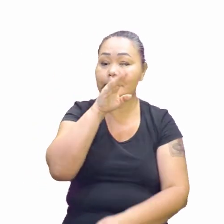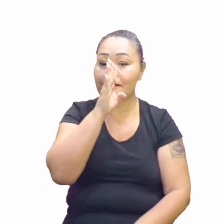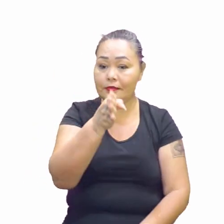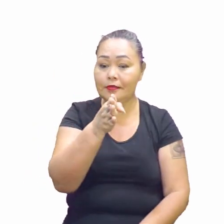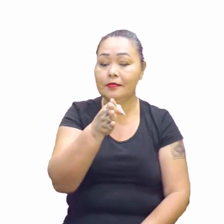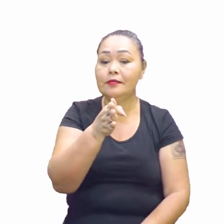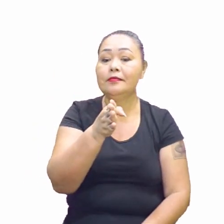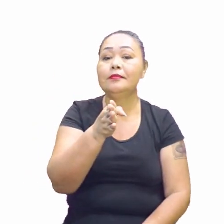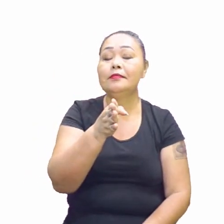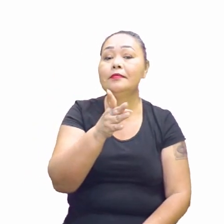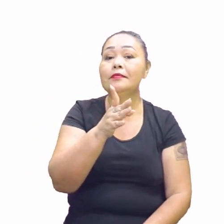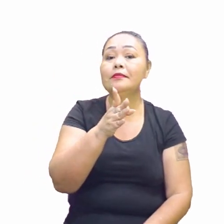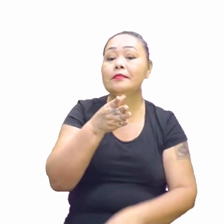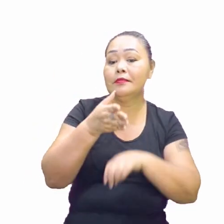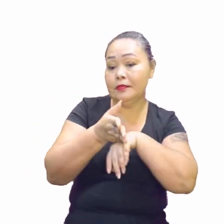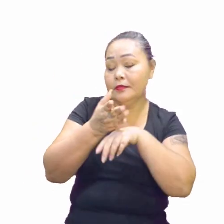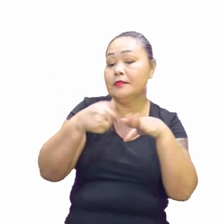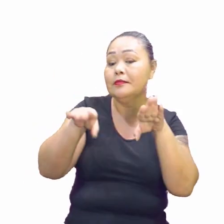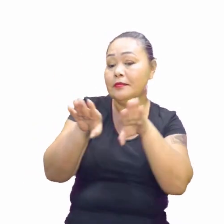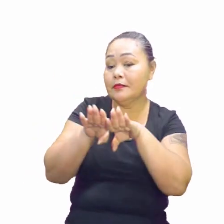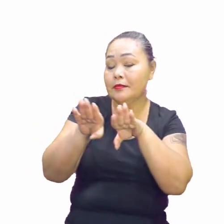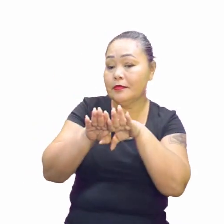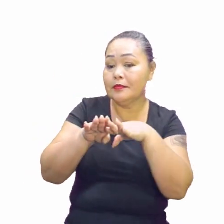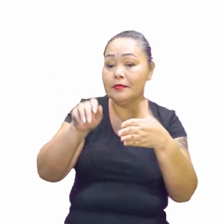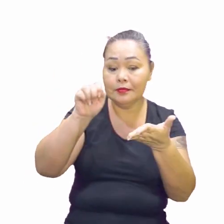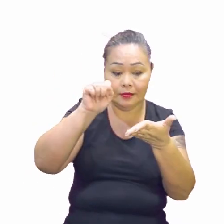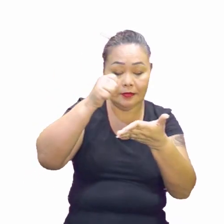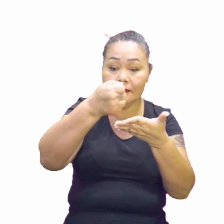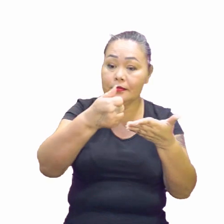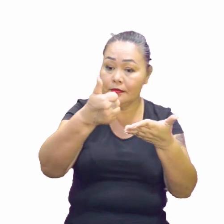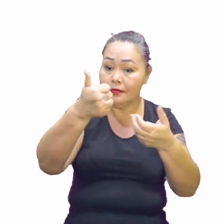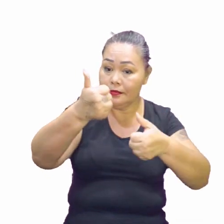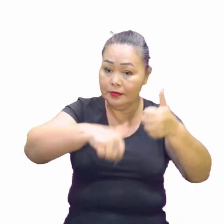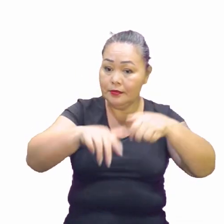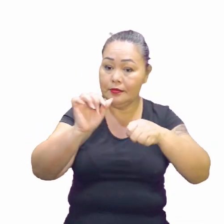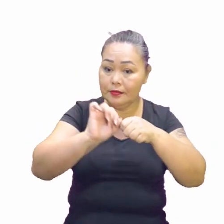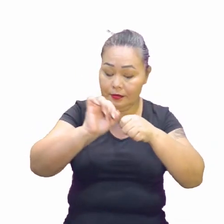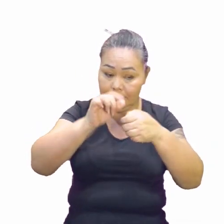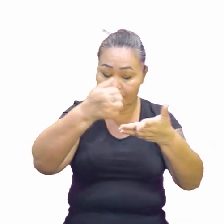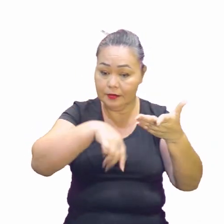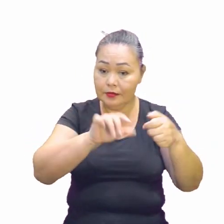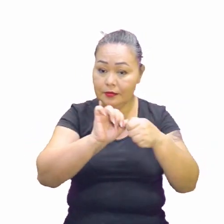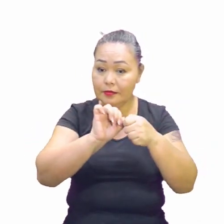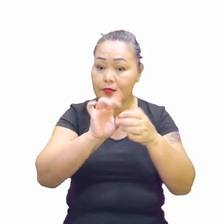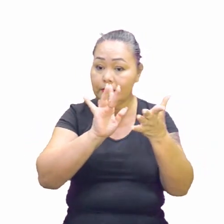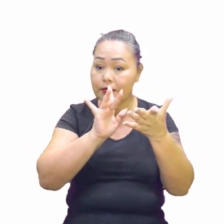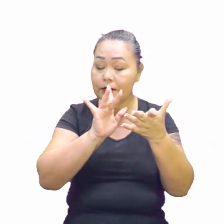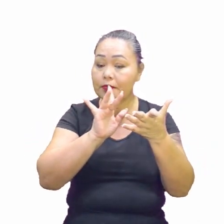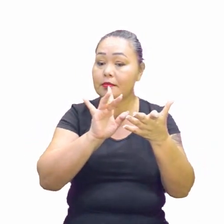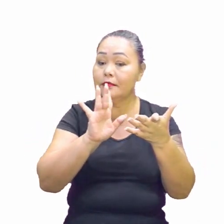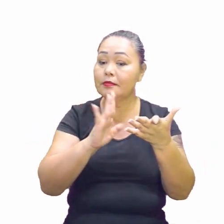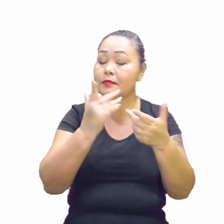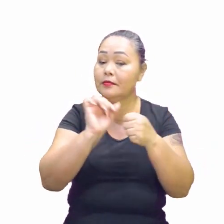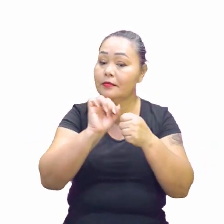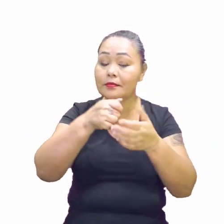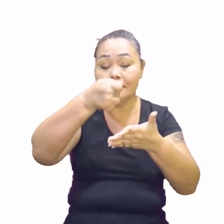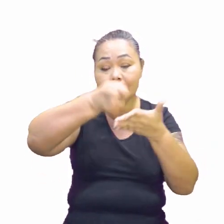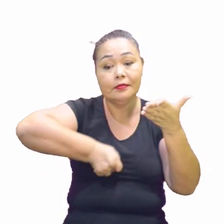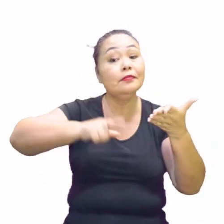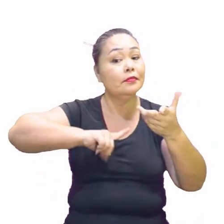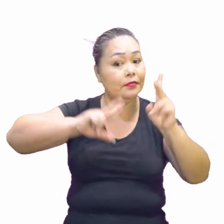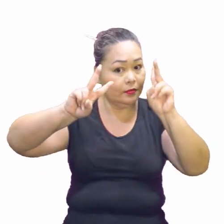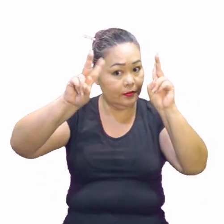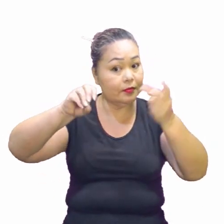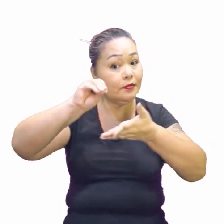sábados, participar também do simulado e principalmente da redação, que já tem um tema aí para